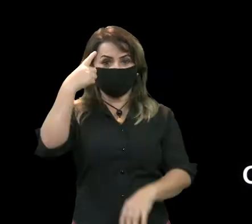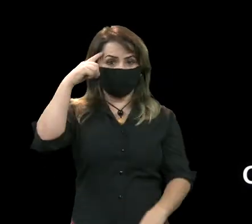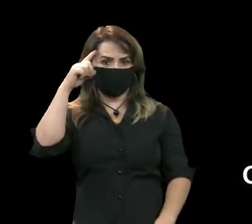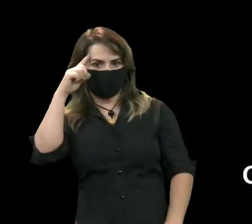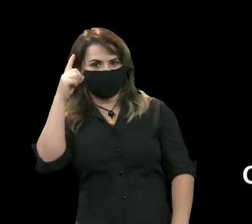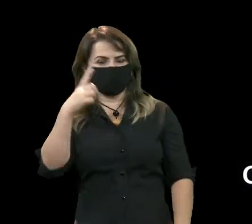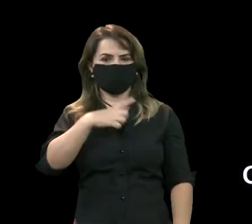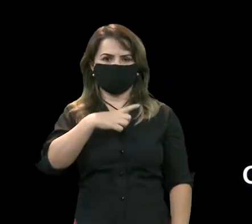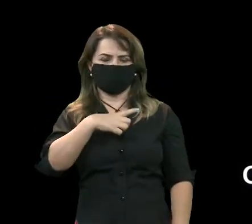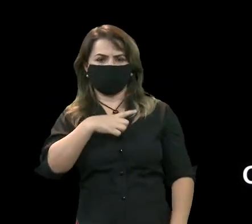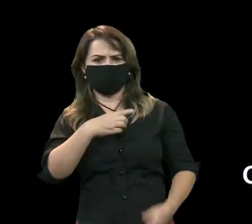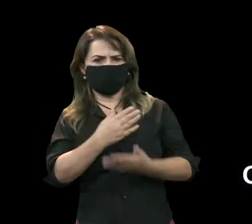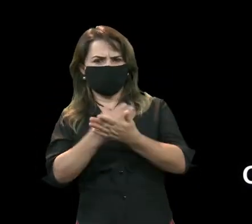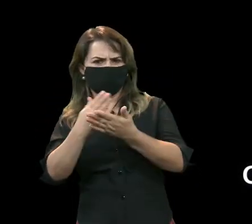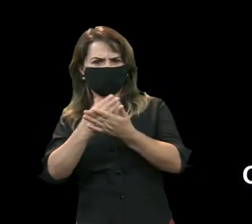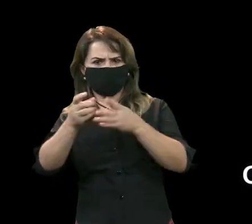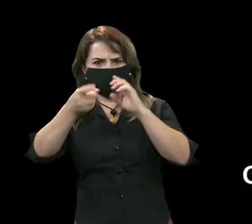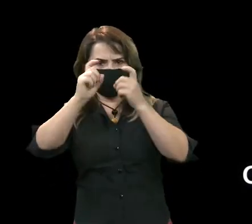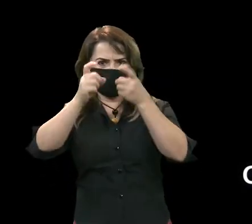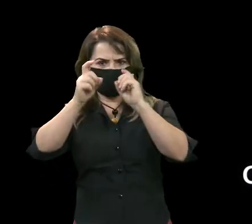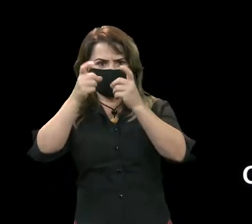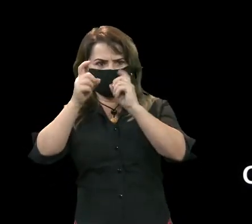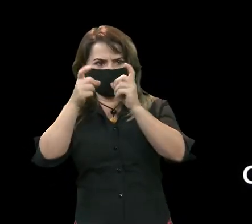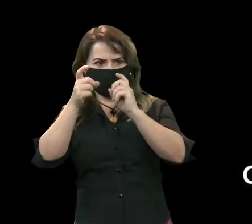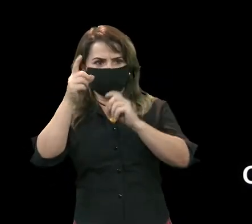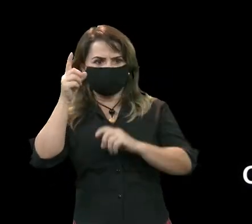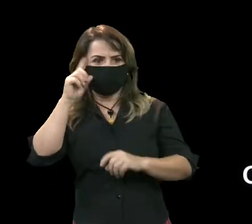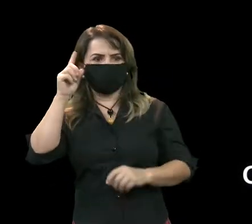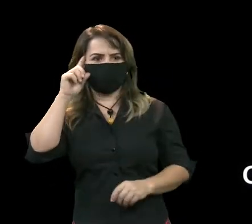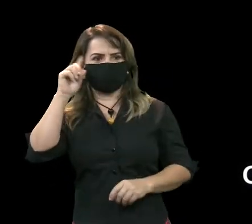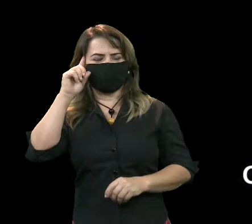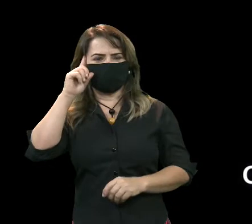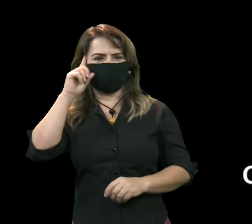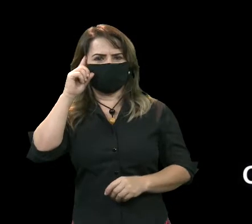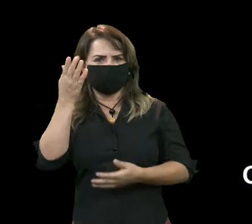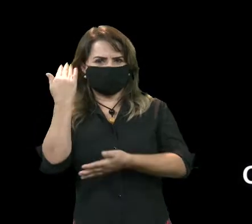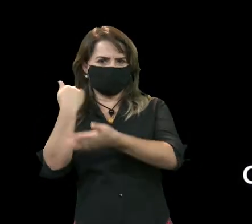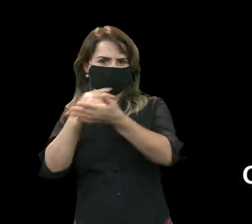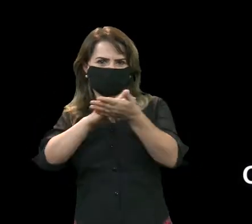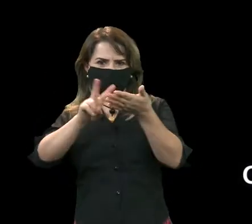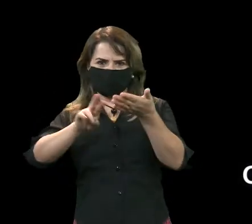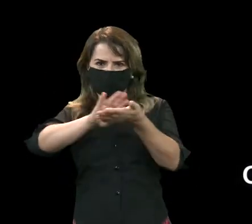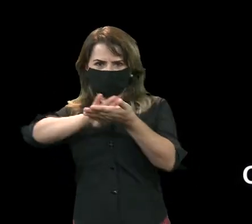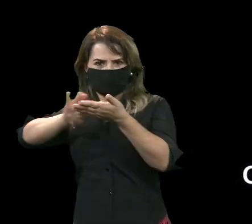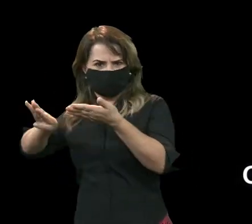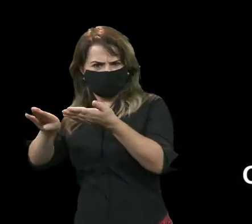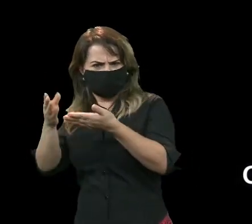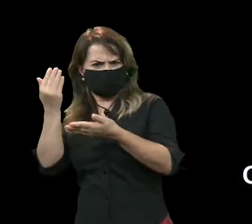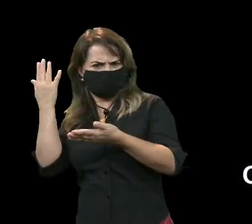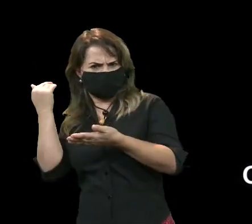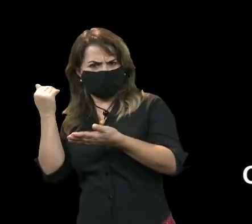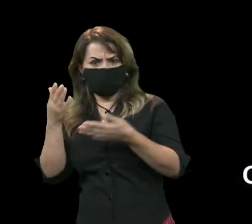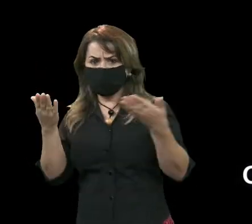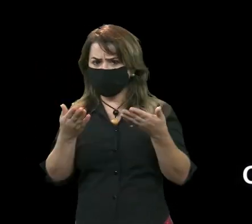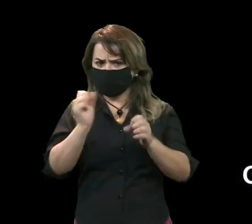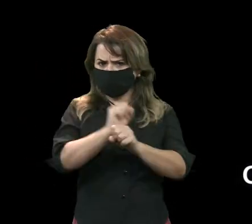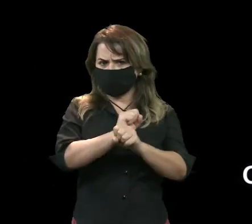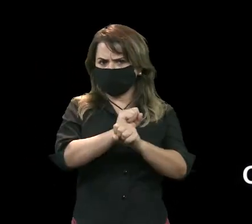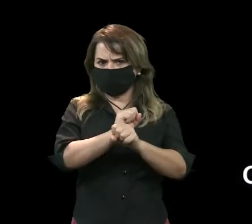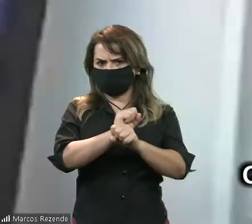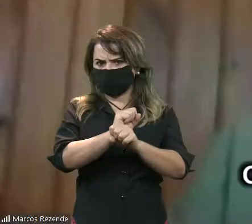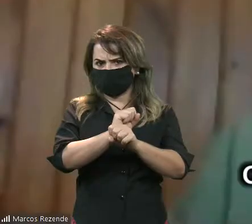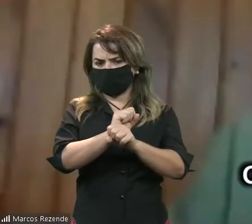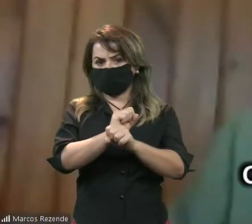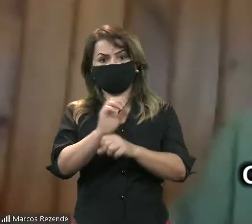você deu início à sessão ordinária, já poderia pedir a dispensa da leitura ou aguarda a eleição primeiro?